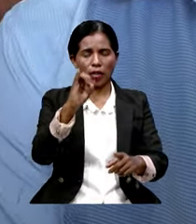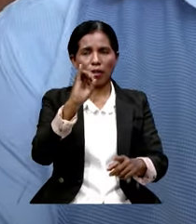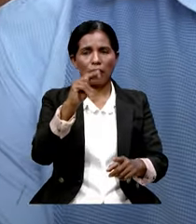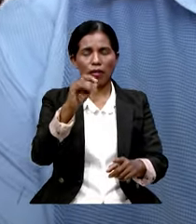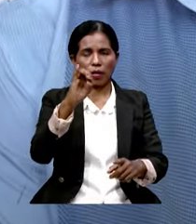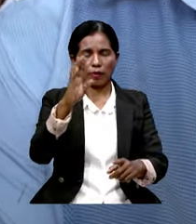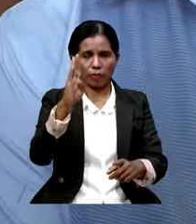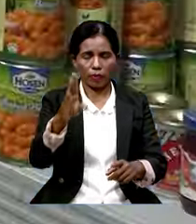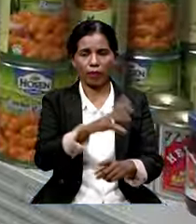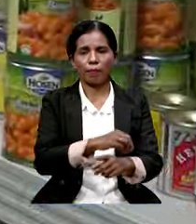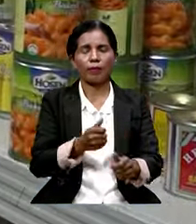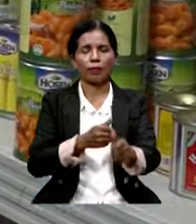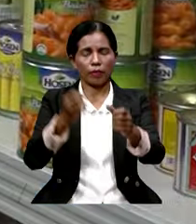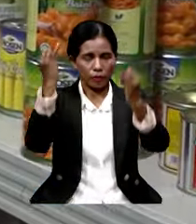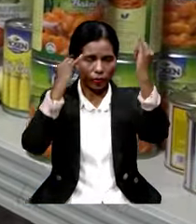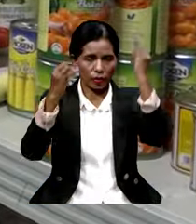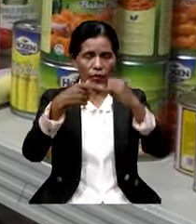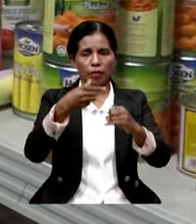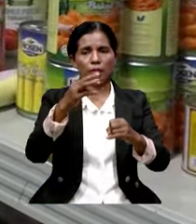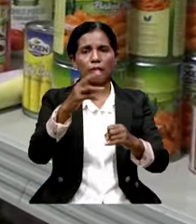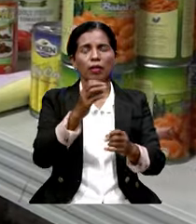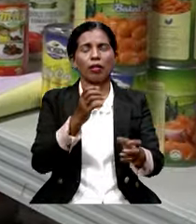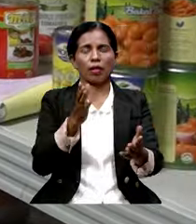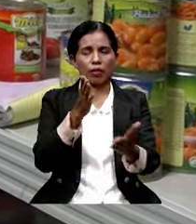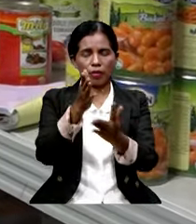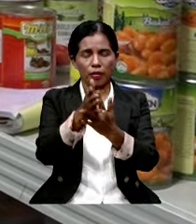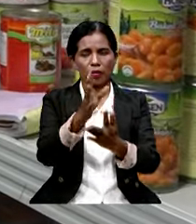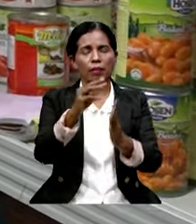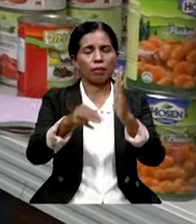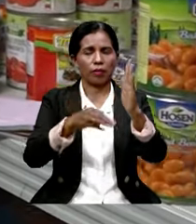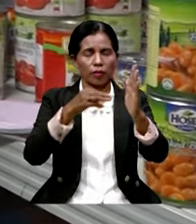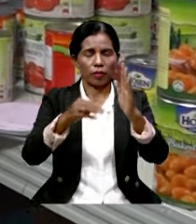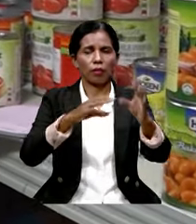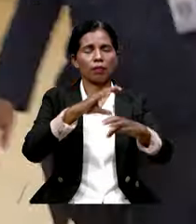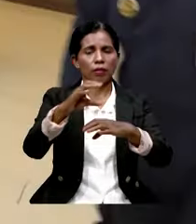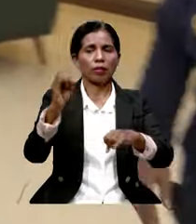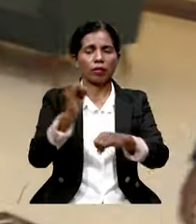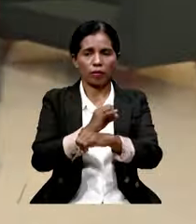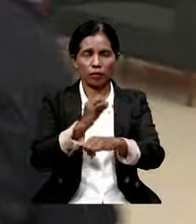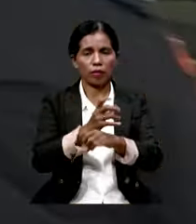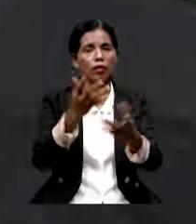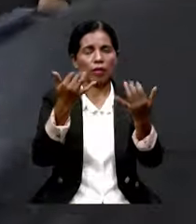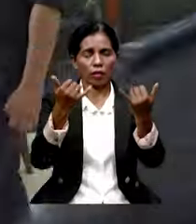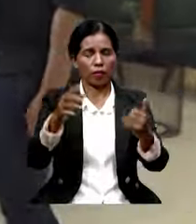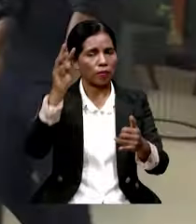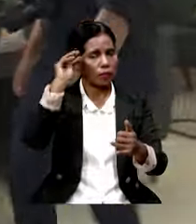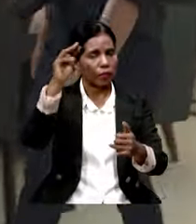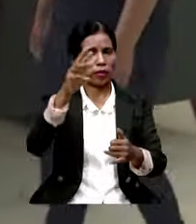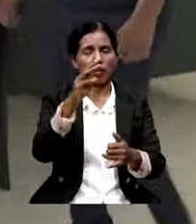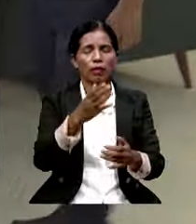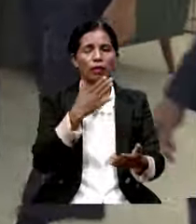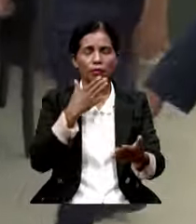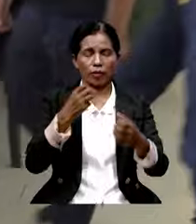tuir informasaun ne bai GMN acessa hus assessor media ministério comércio no indústria nian de daune ministro ne